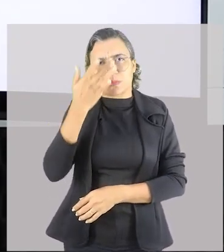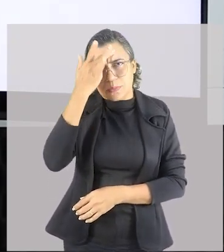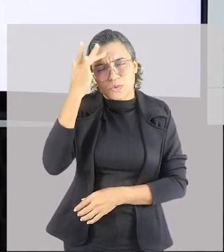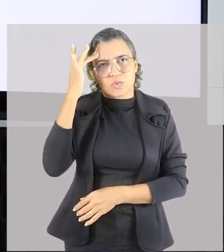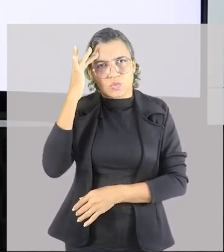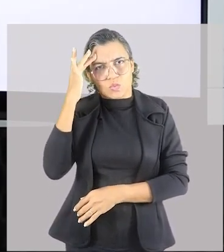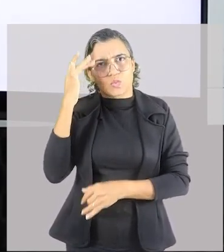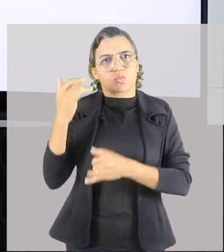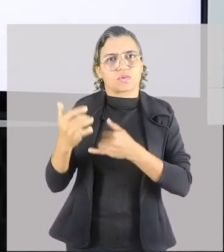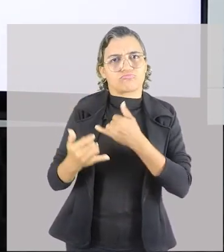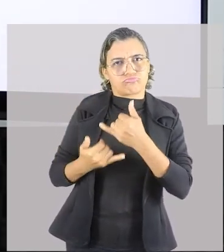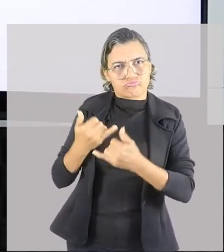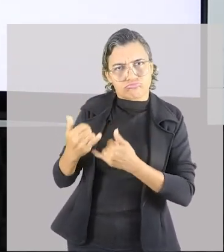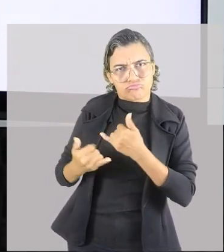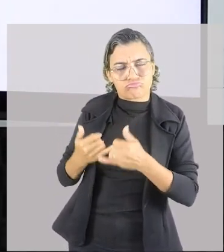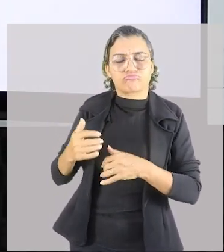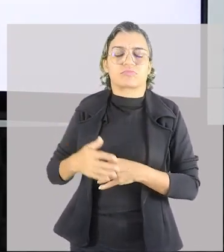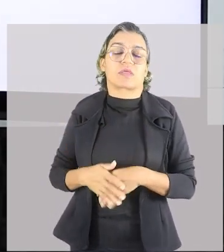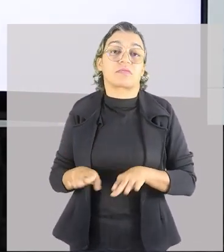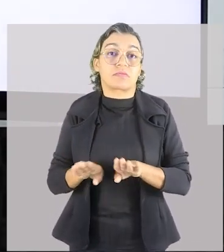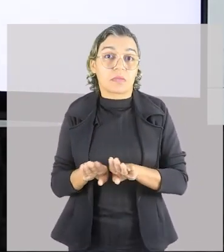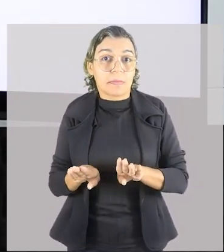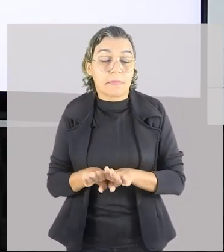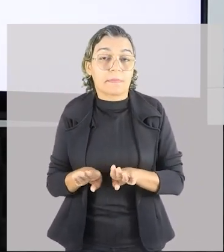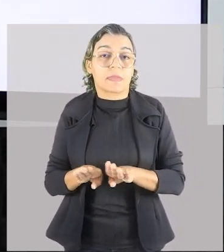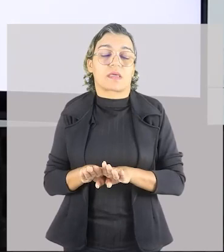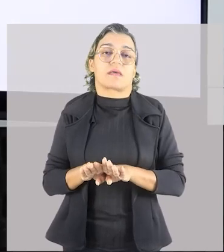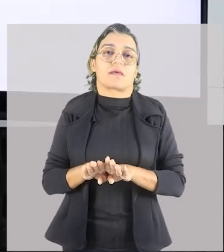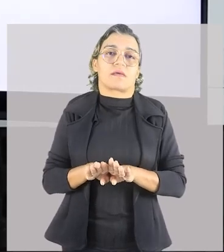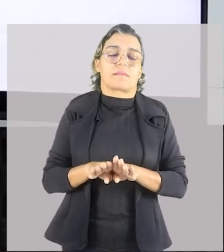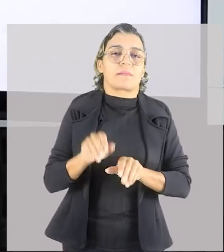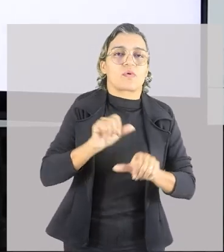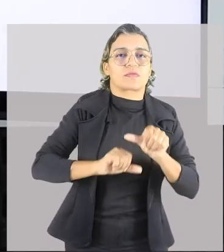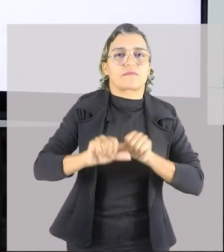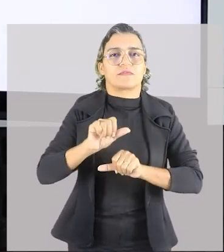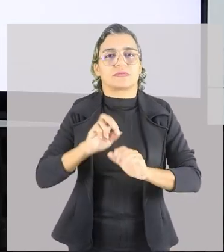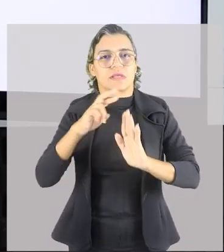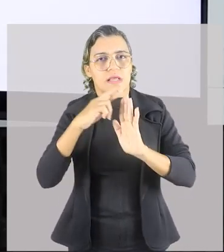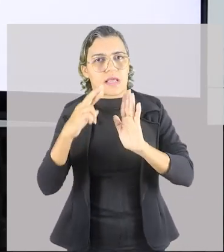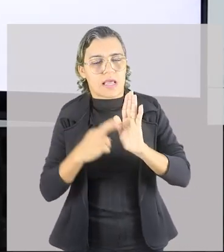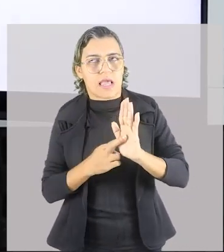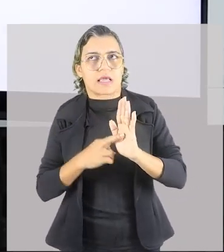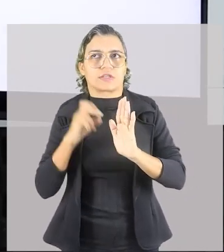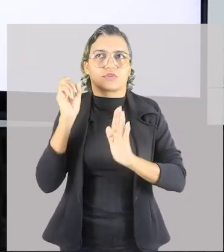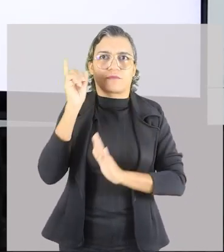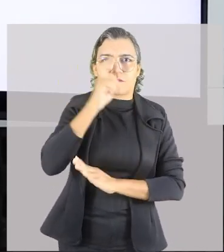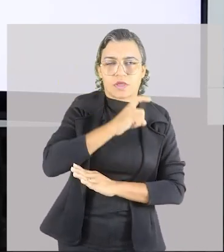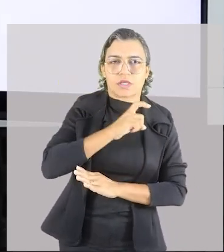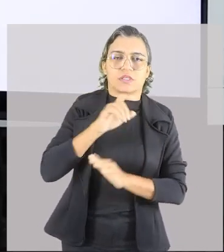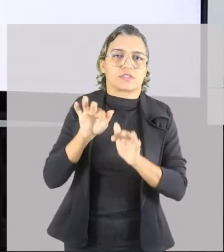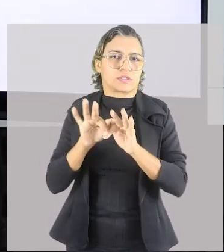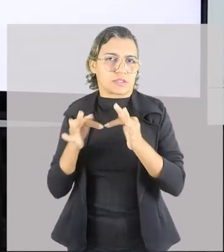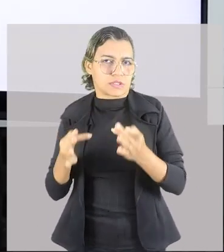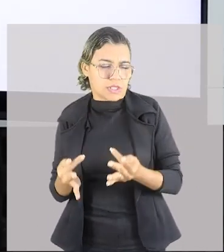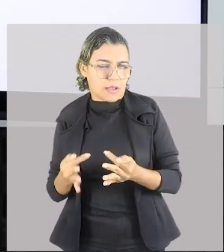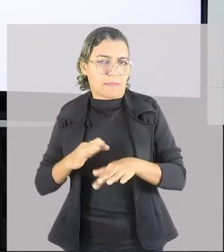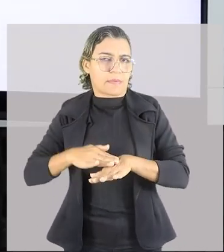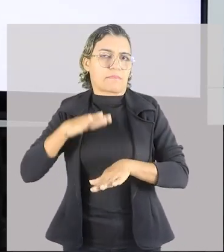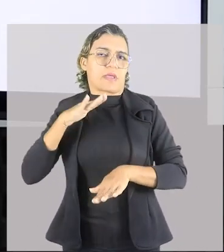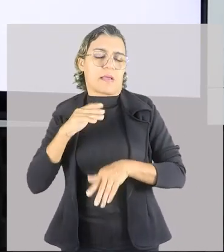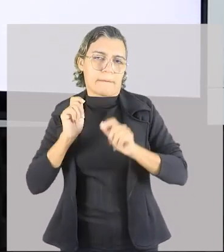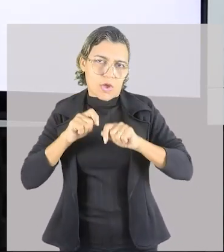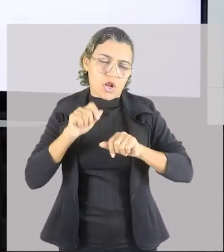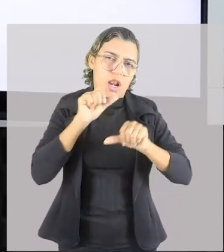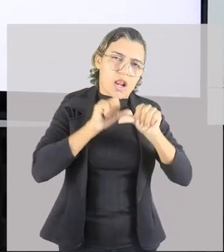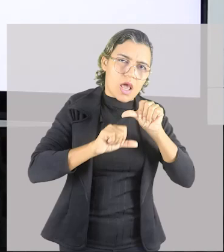jogadores, modificações nas regras, regras mais complexas, regras mais simples, de acordo com o nível